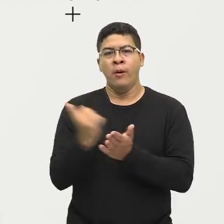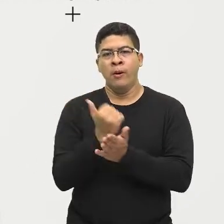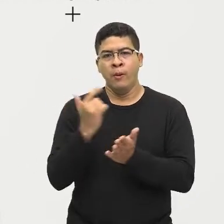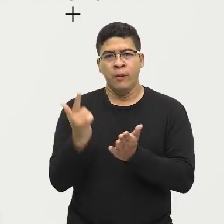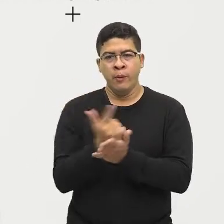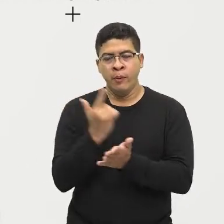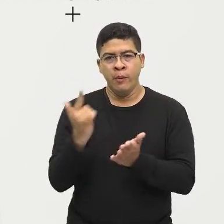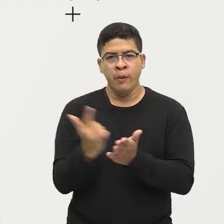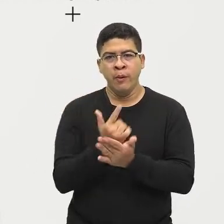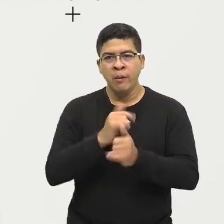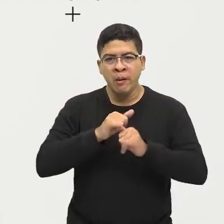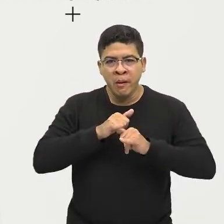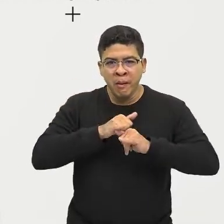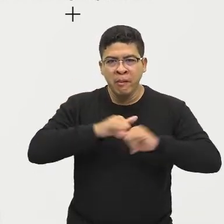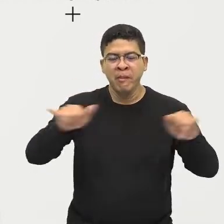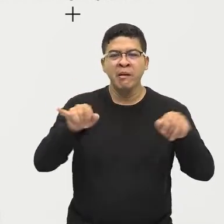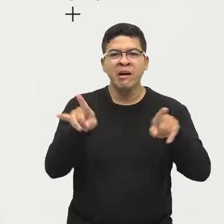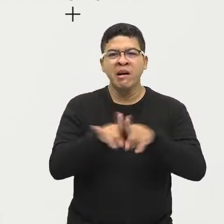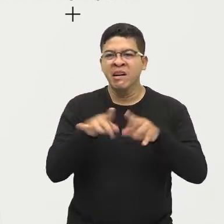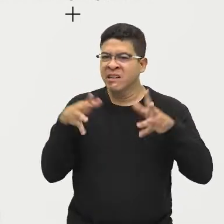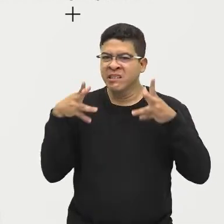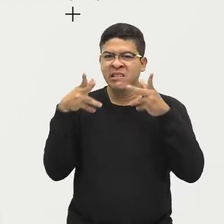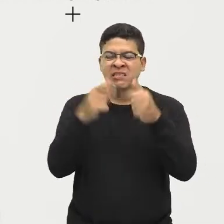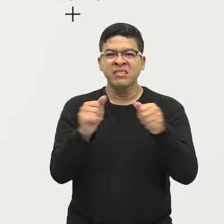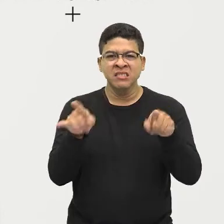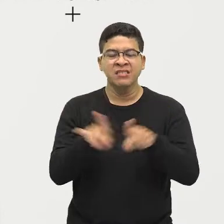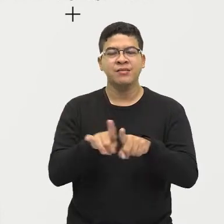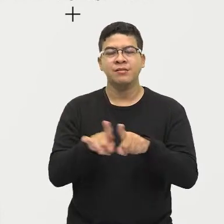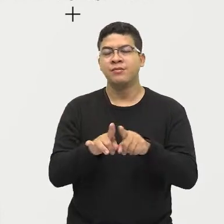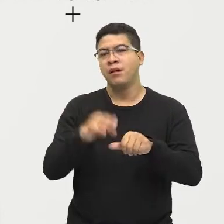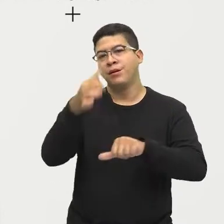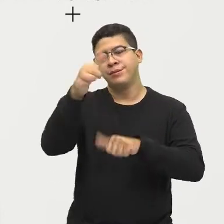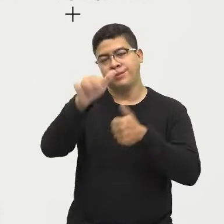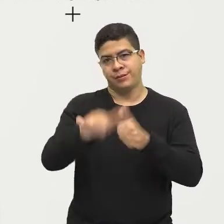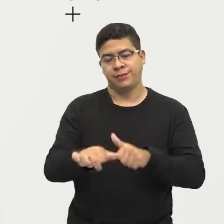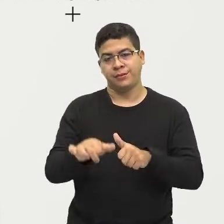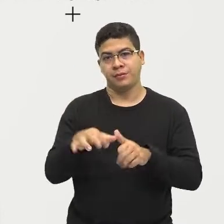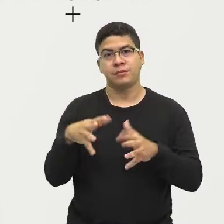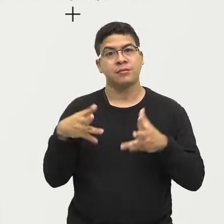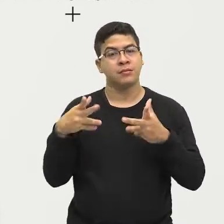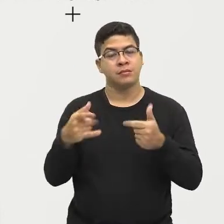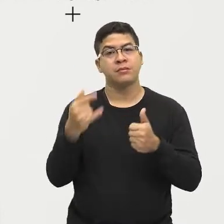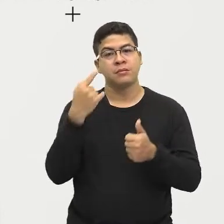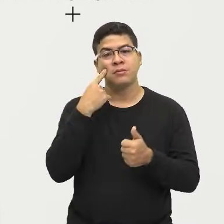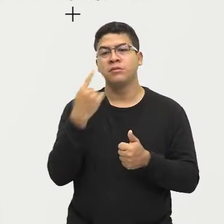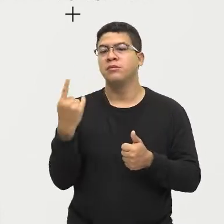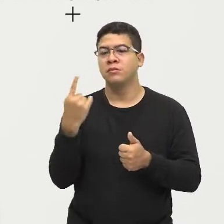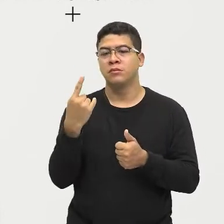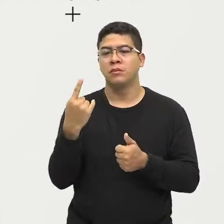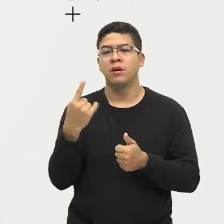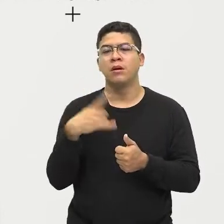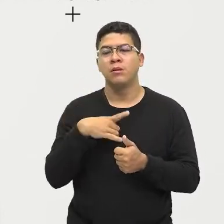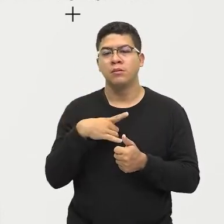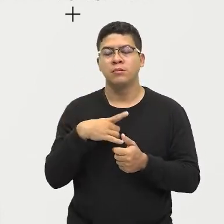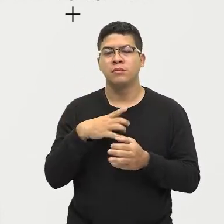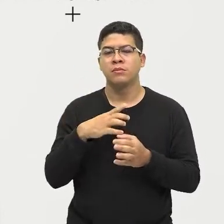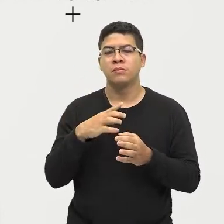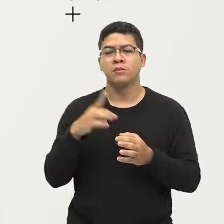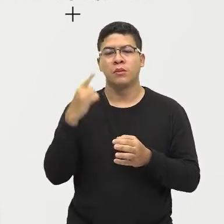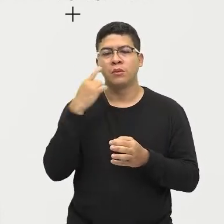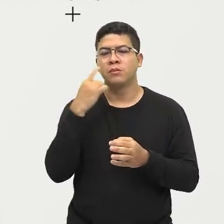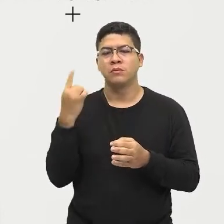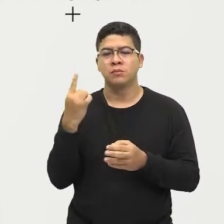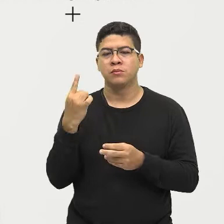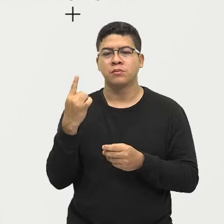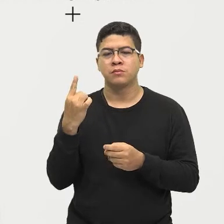realmente de vanguarda do movimento modernista. Faz uma análise do provincianismo da sociedade paulista do começo